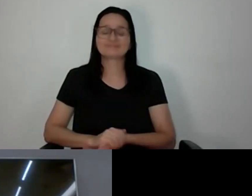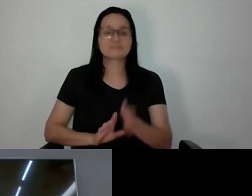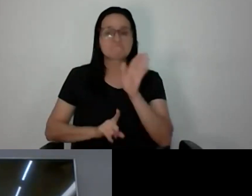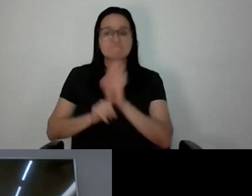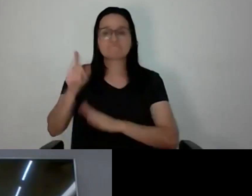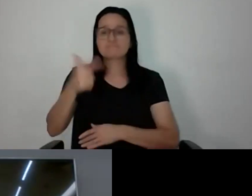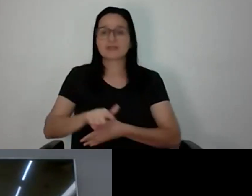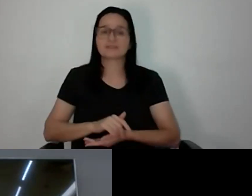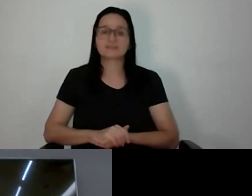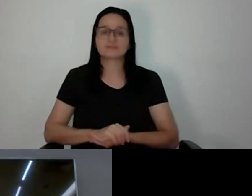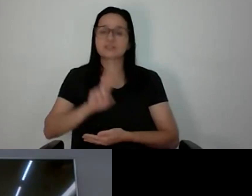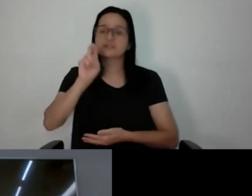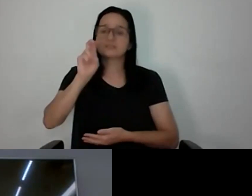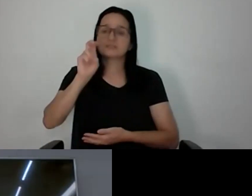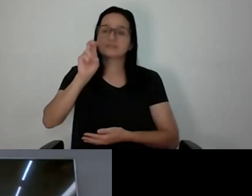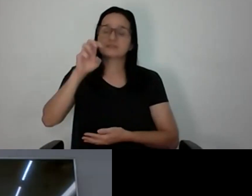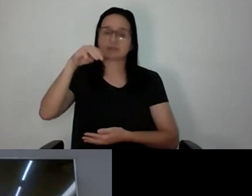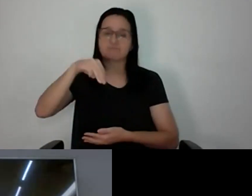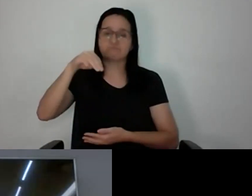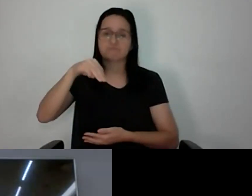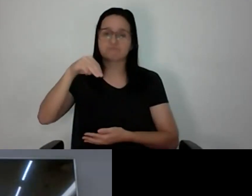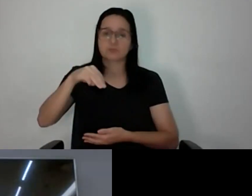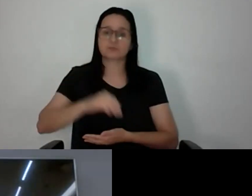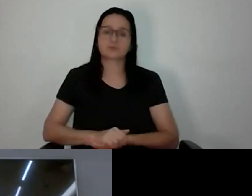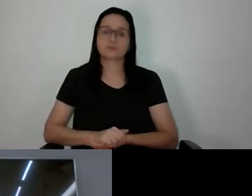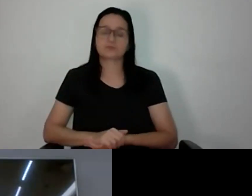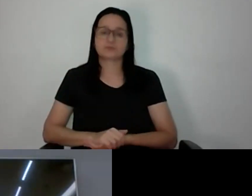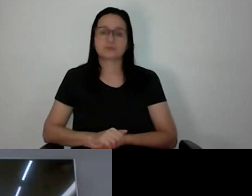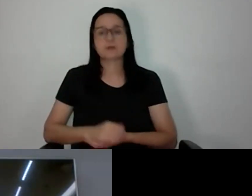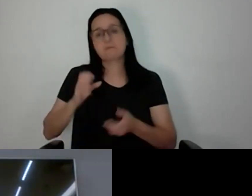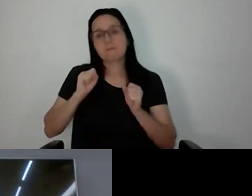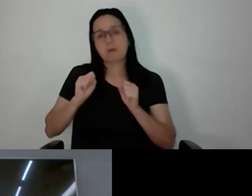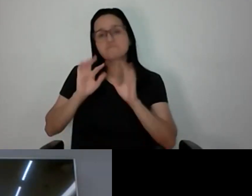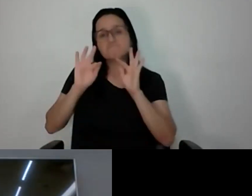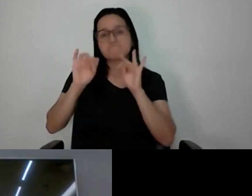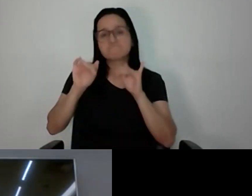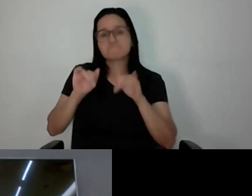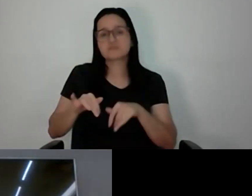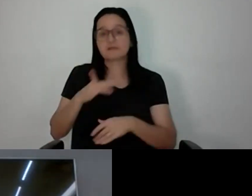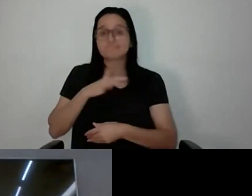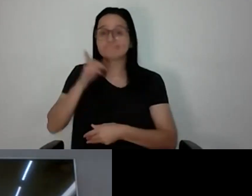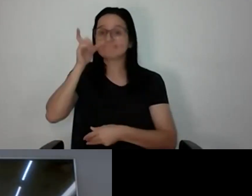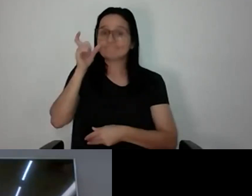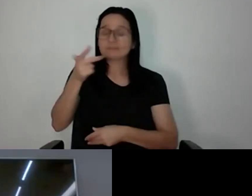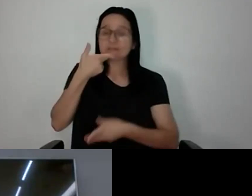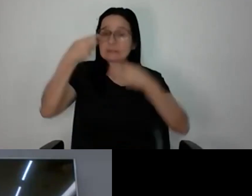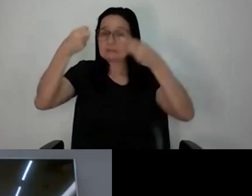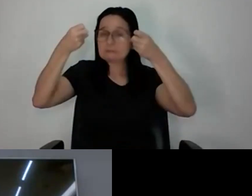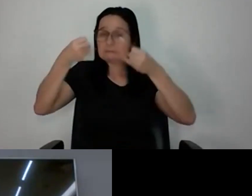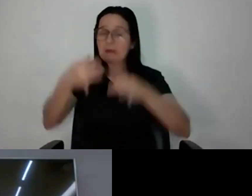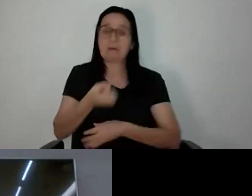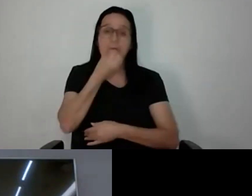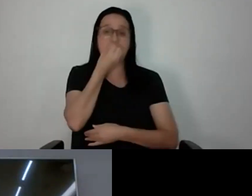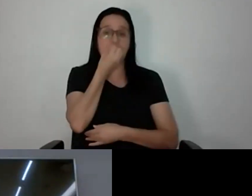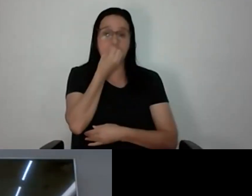Já faltam 5 minutos para 7, se vocês quiserem já ir finalizando, mas assim, muito interessante seus comentários, muito bom esse